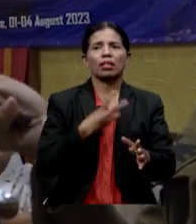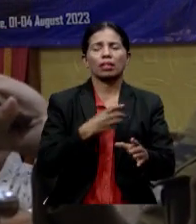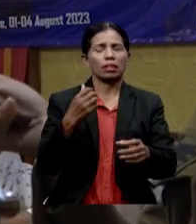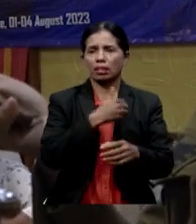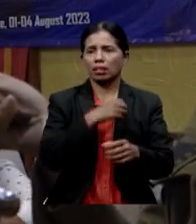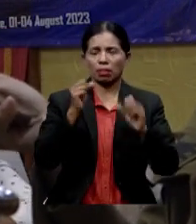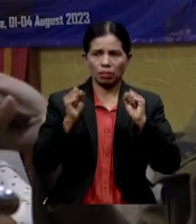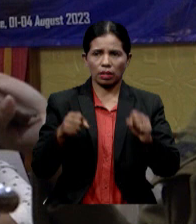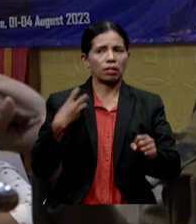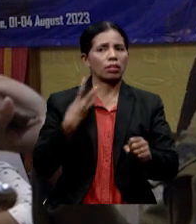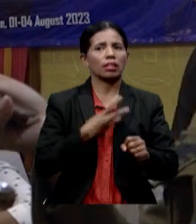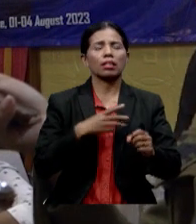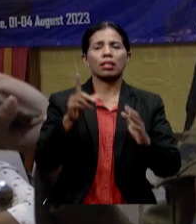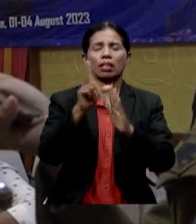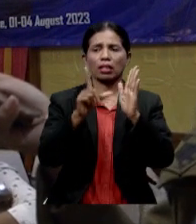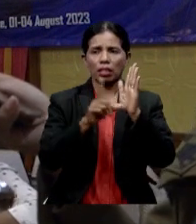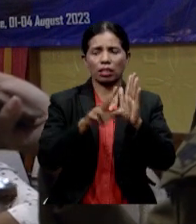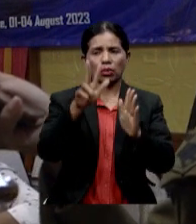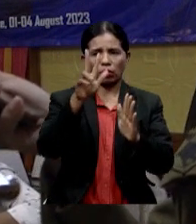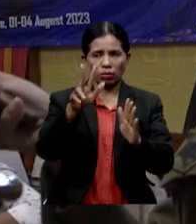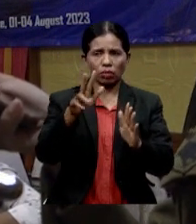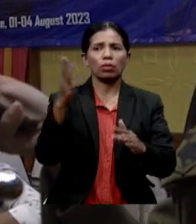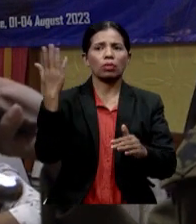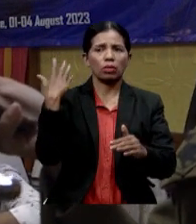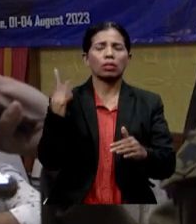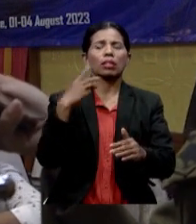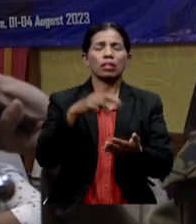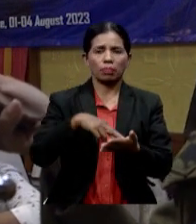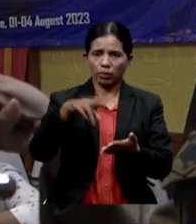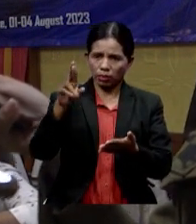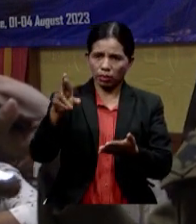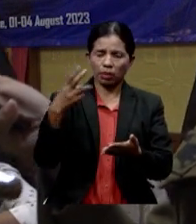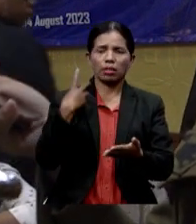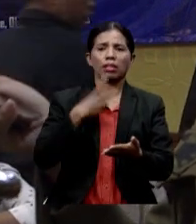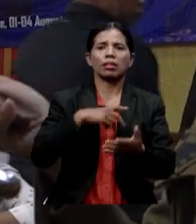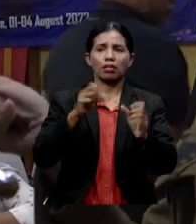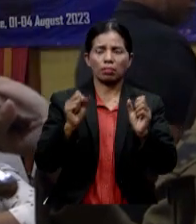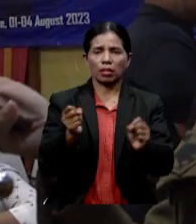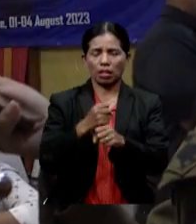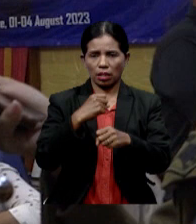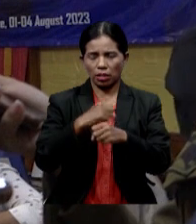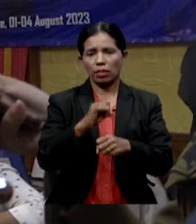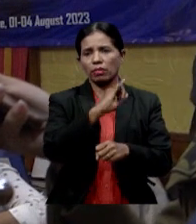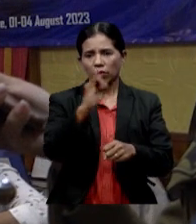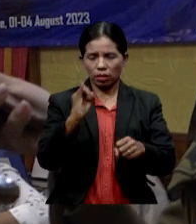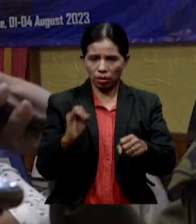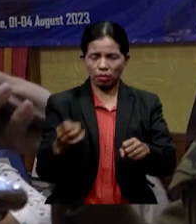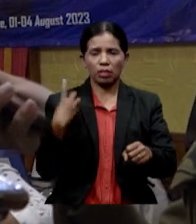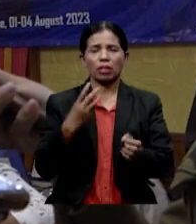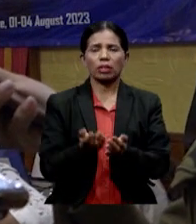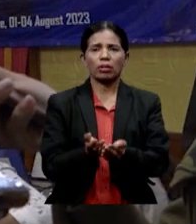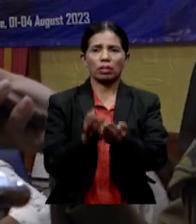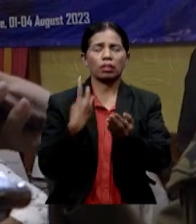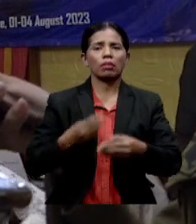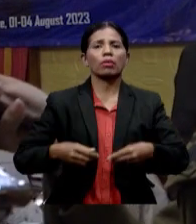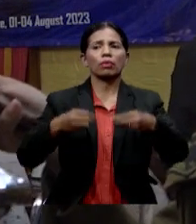bele. Ite é decreto lei tolo ne belo los ulo quando promulgam. Ita bele halo inspeção ba itne ro, e depois ita bele halo